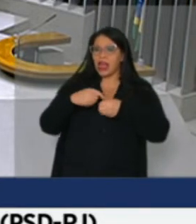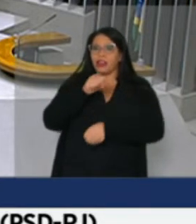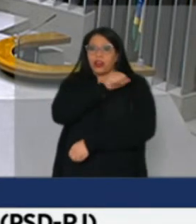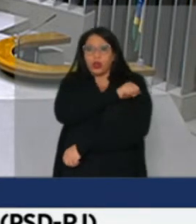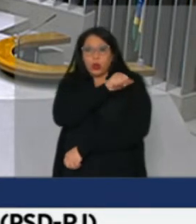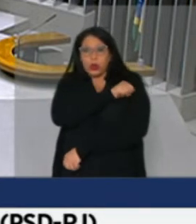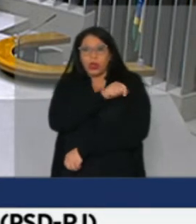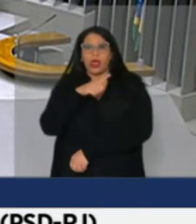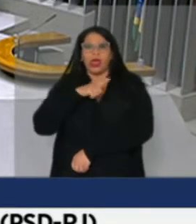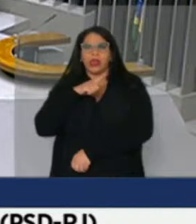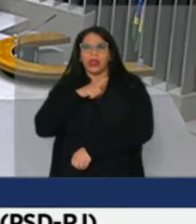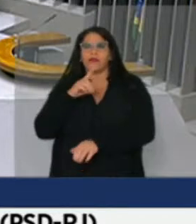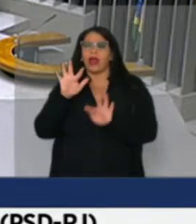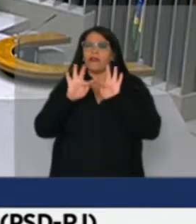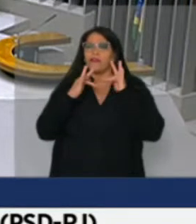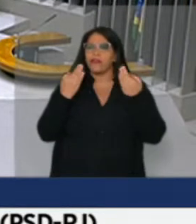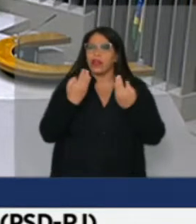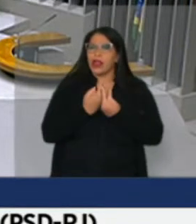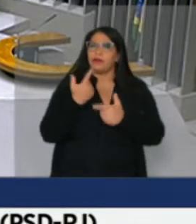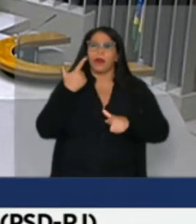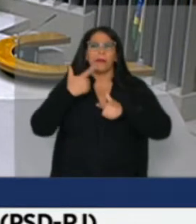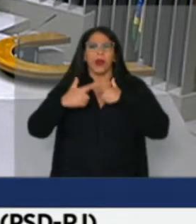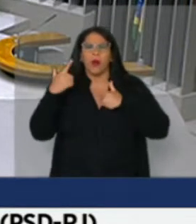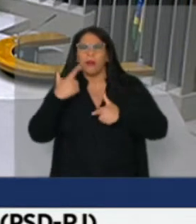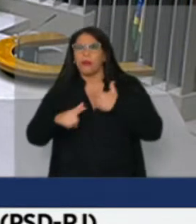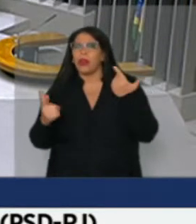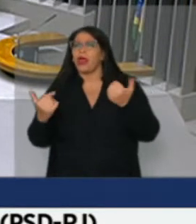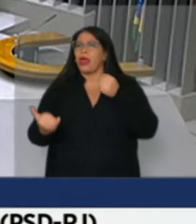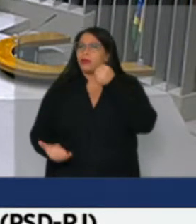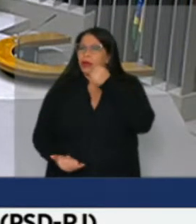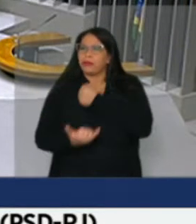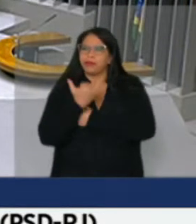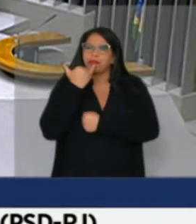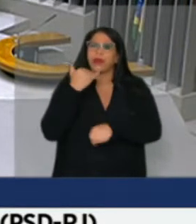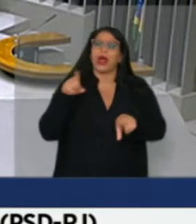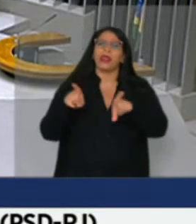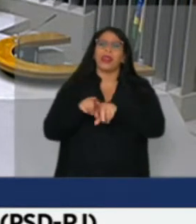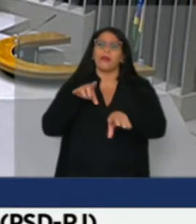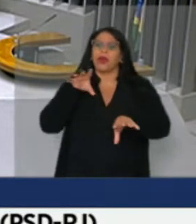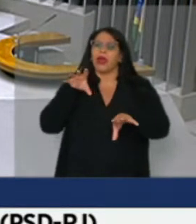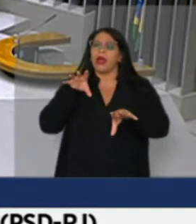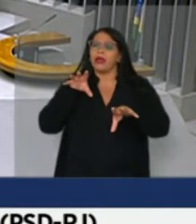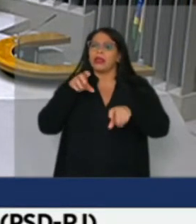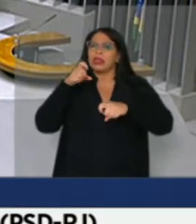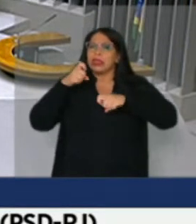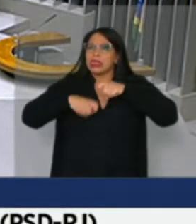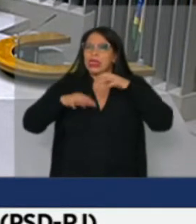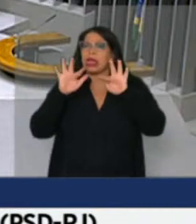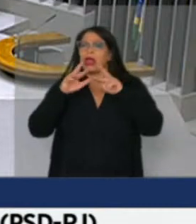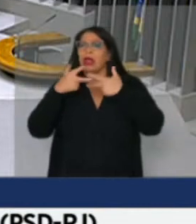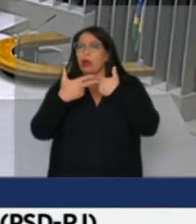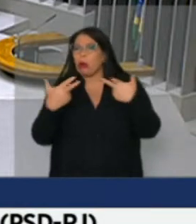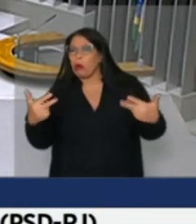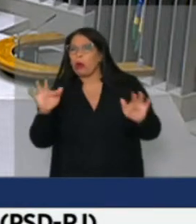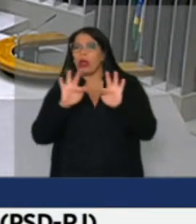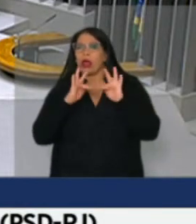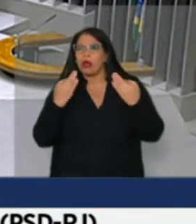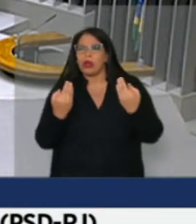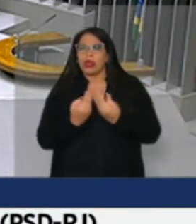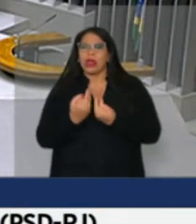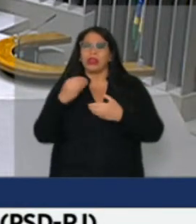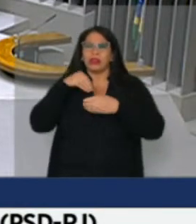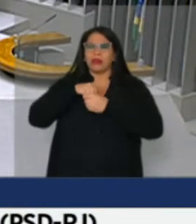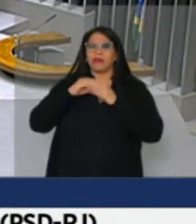uma trama familiar repleta de briga, traição, abuso sexual e tentativa de homicídio no núcleo familiar da deputada